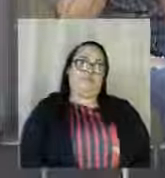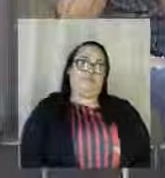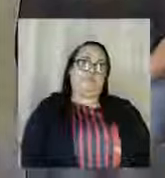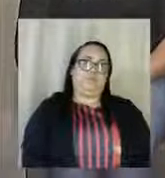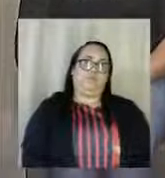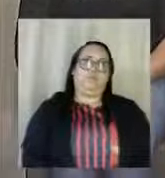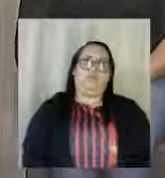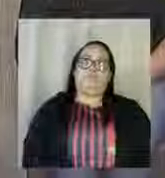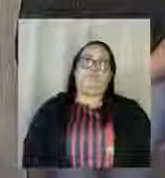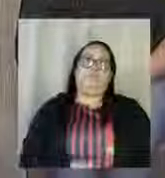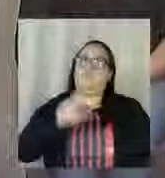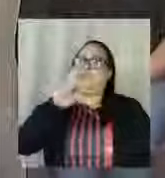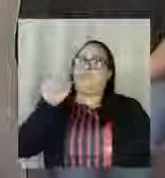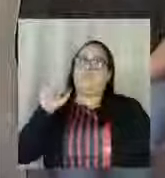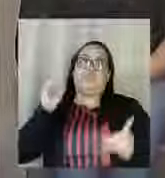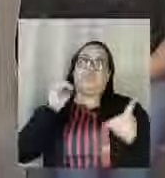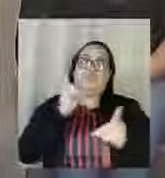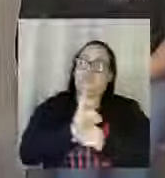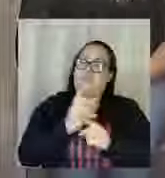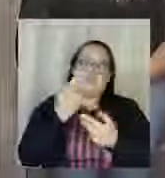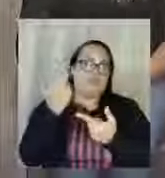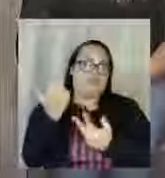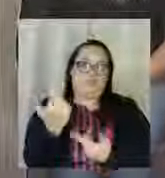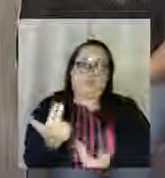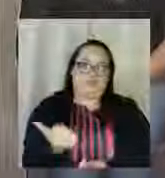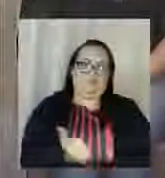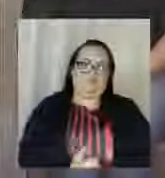Ela nunca encontrou um professor assim.